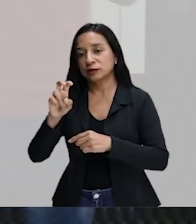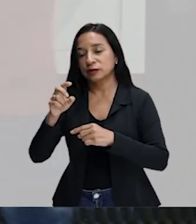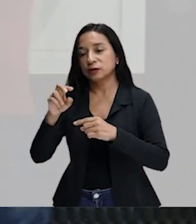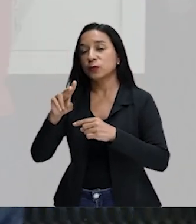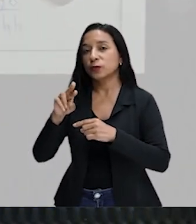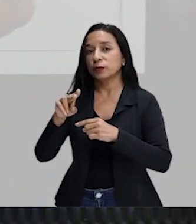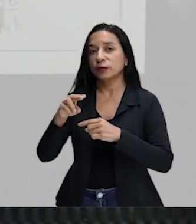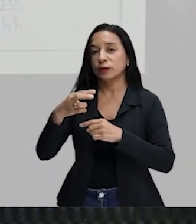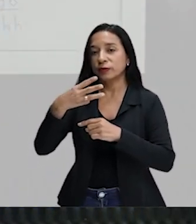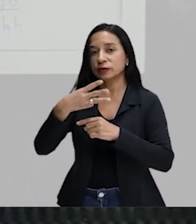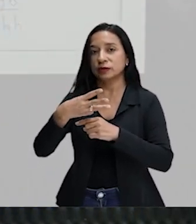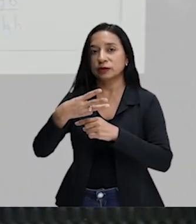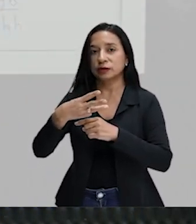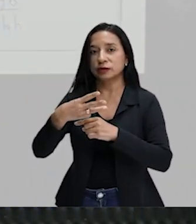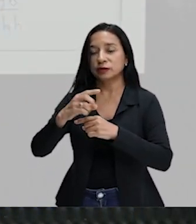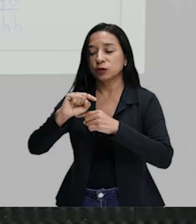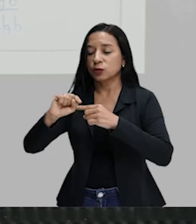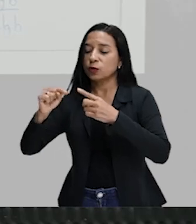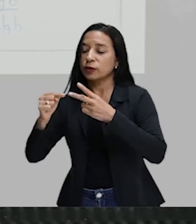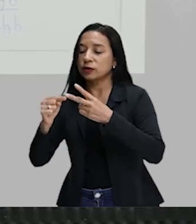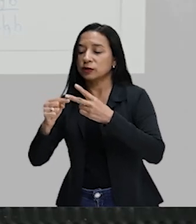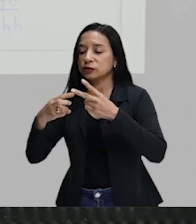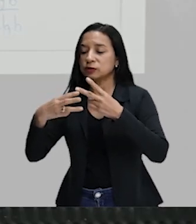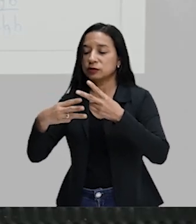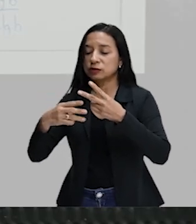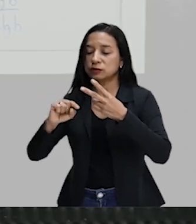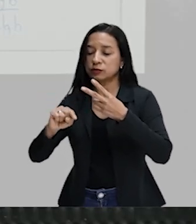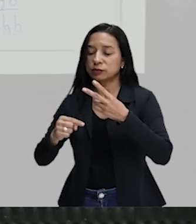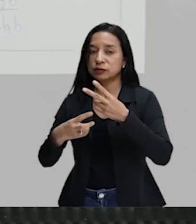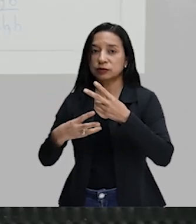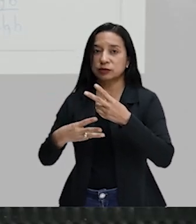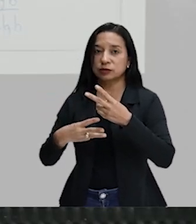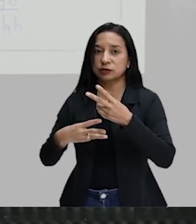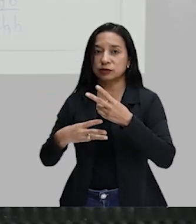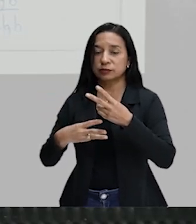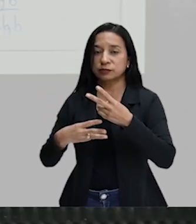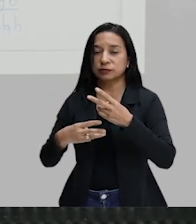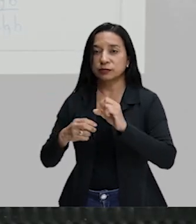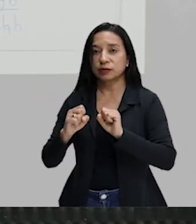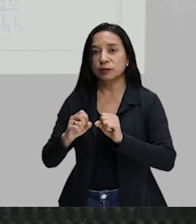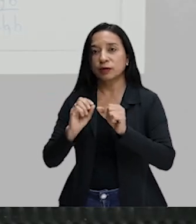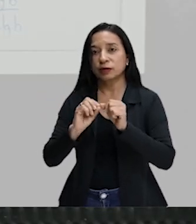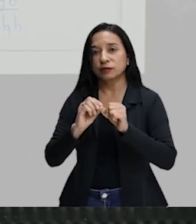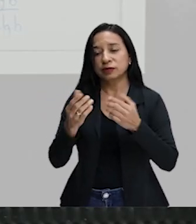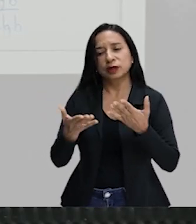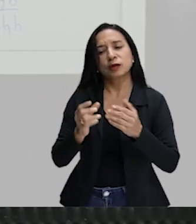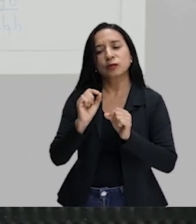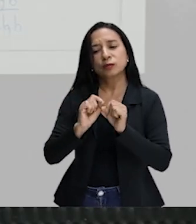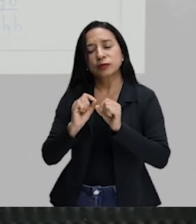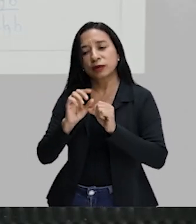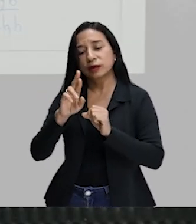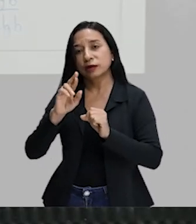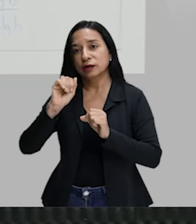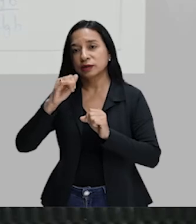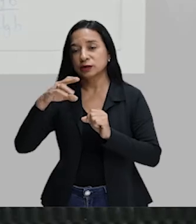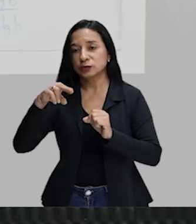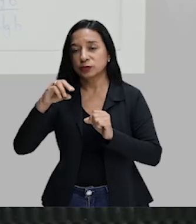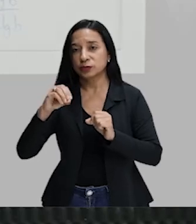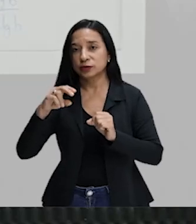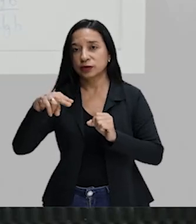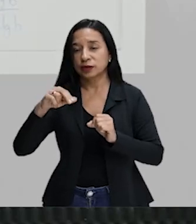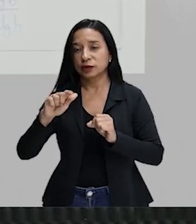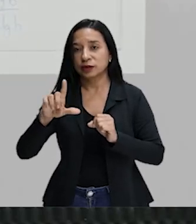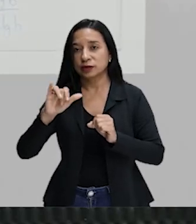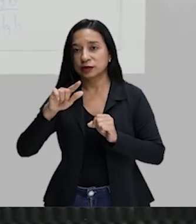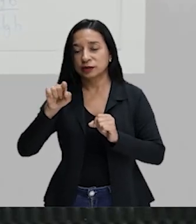a gente pode fazer ainda é racionalizar esse denominador aí. Certo, galera? Então, turma, na aula de hoje a